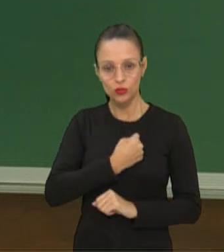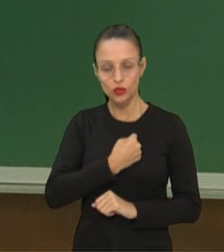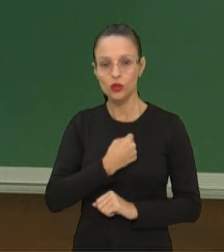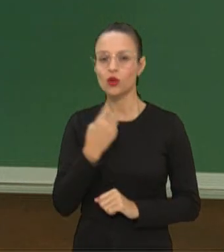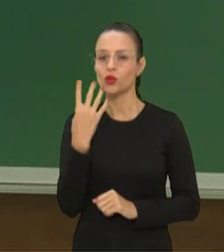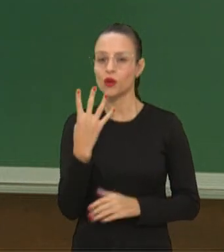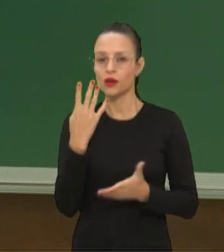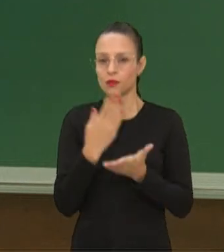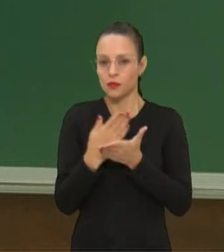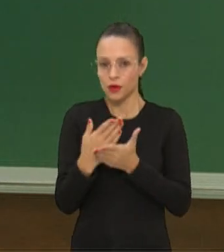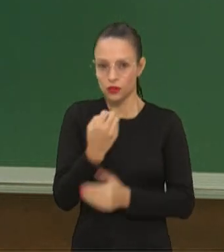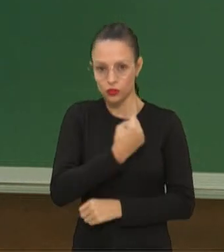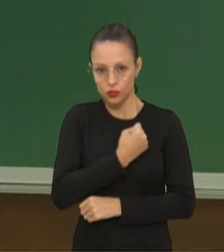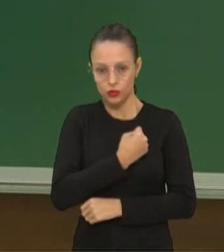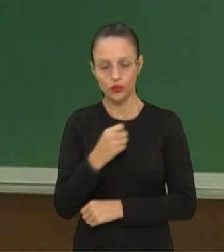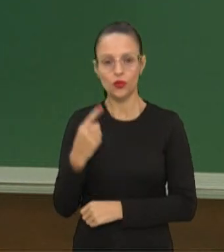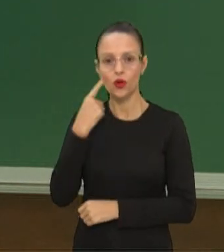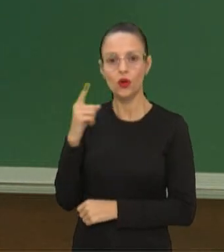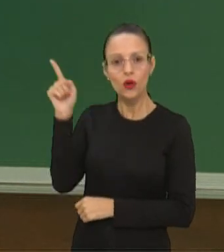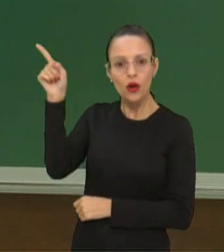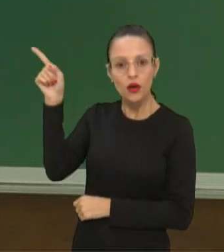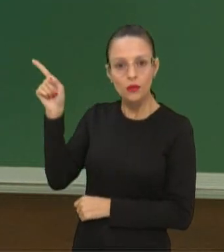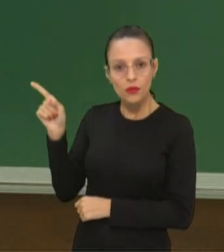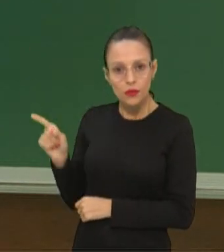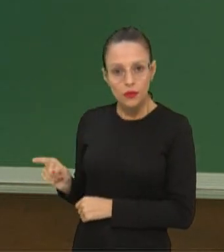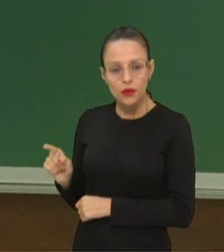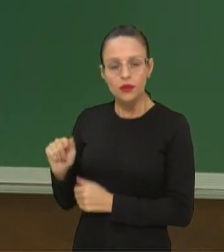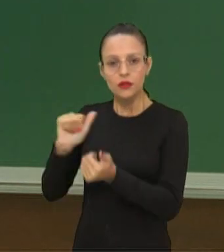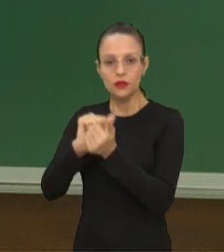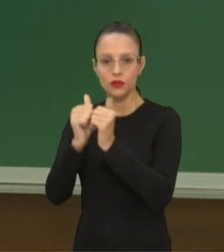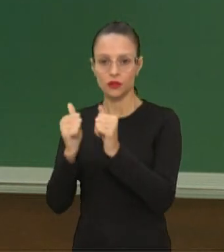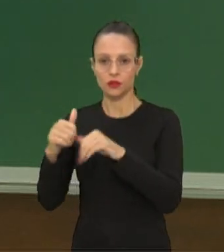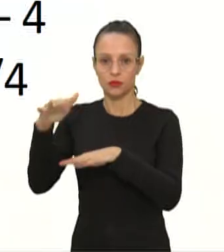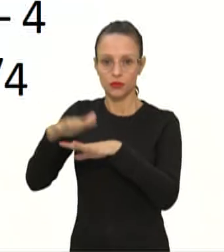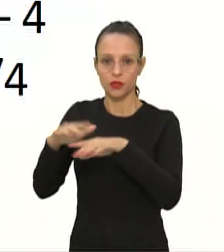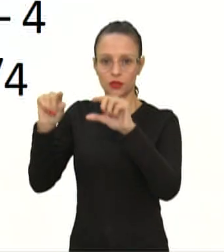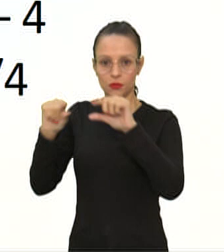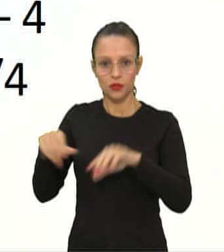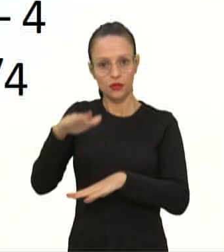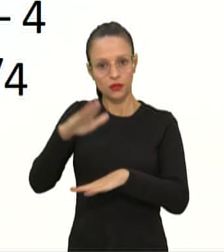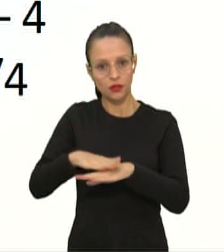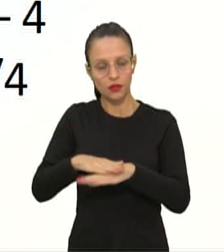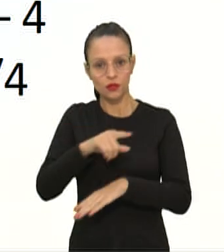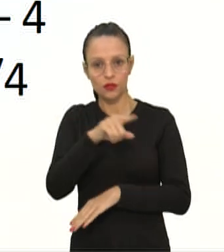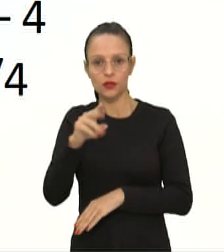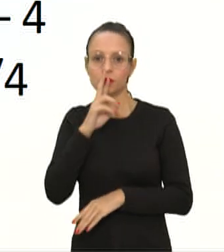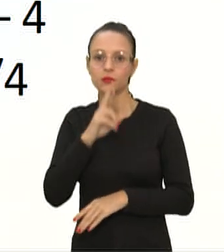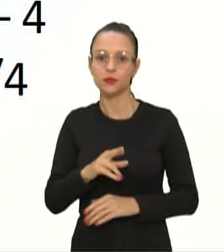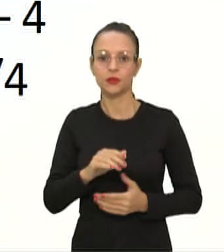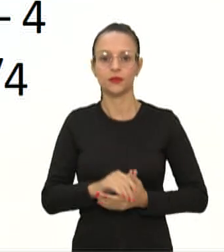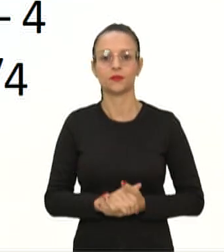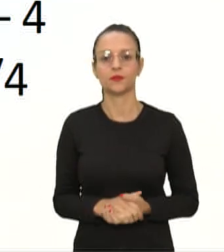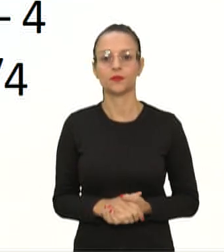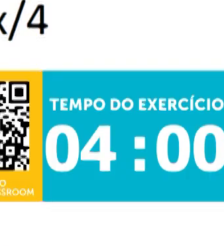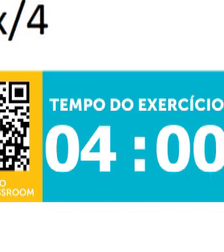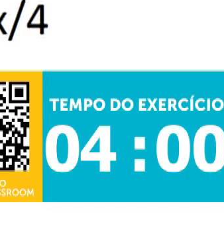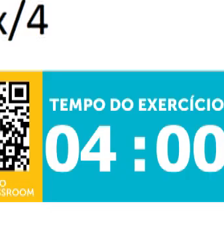de um número. Tá? E daí você tem as opções ali para você fazer a correspondência. Te dou um tempinho para você resolver esse exercício.